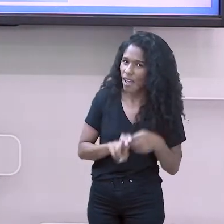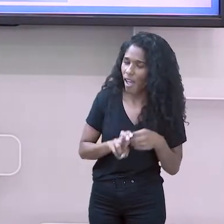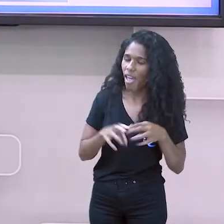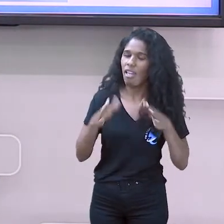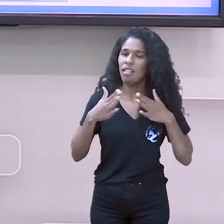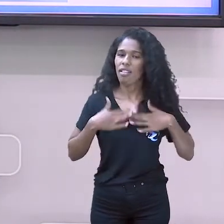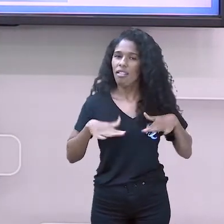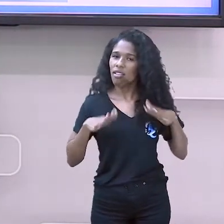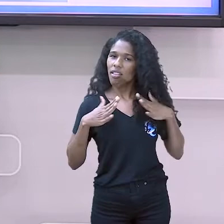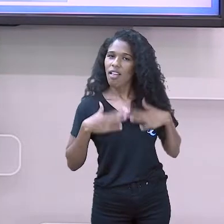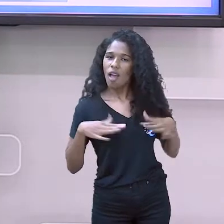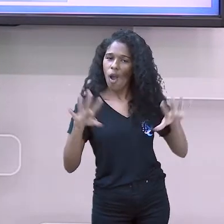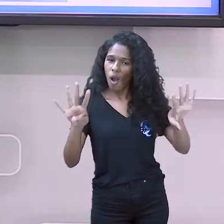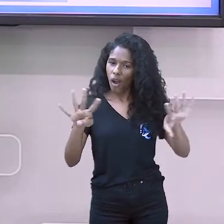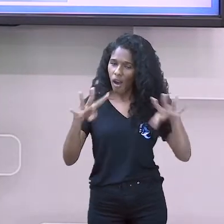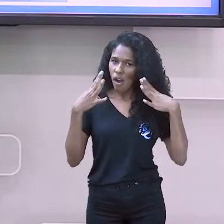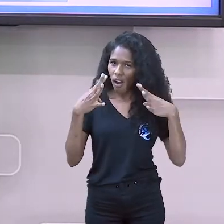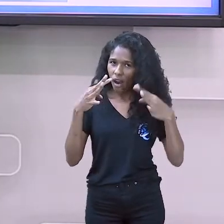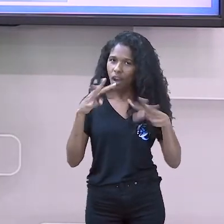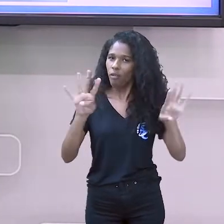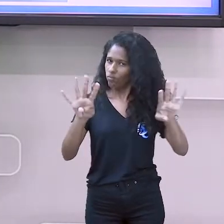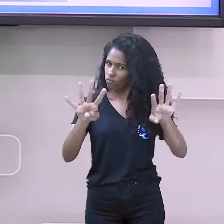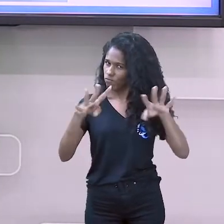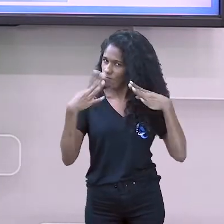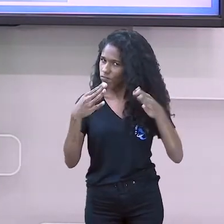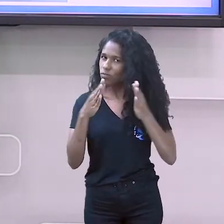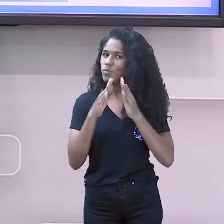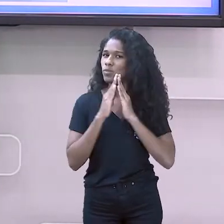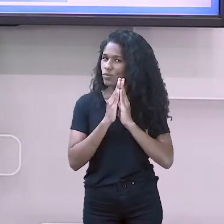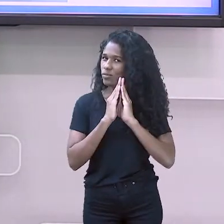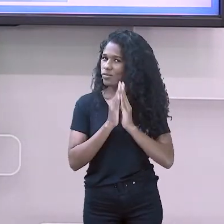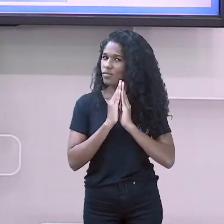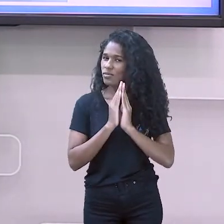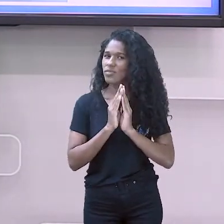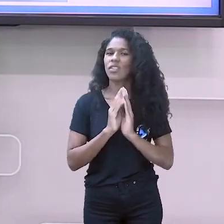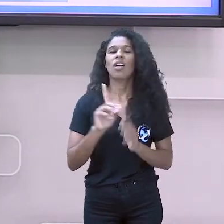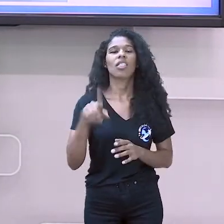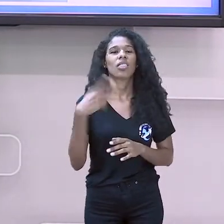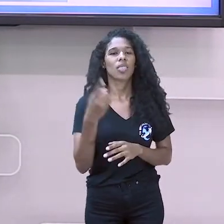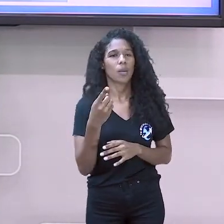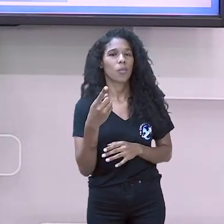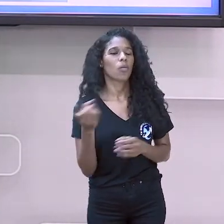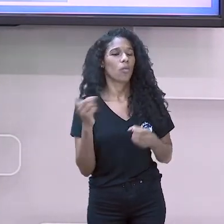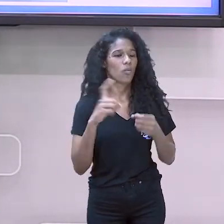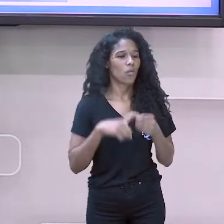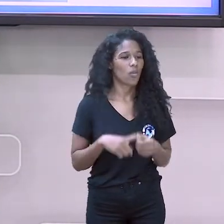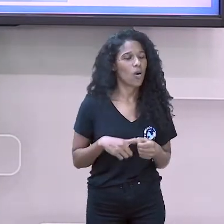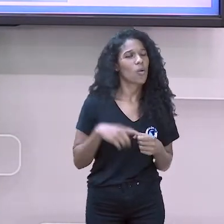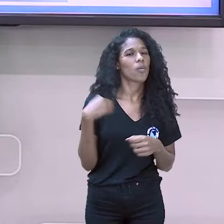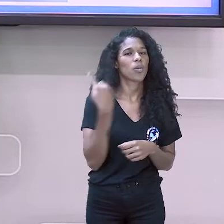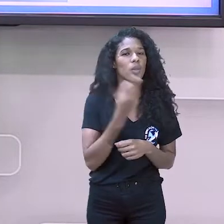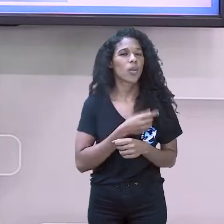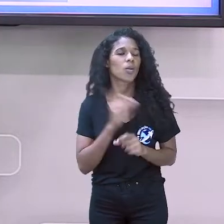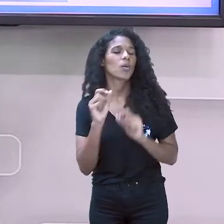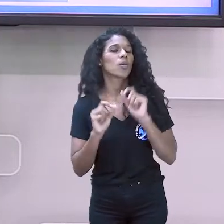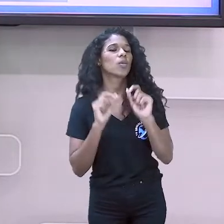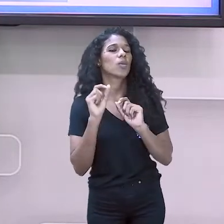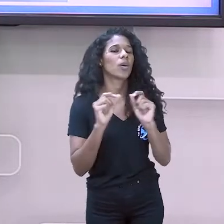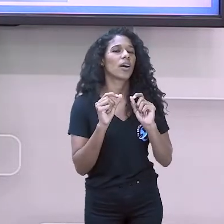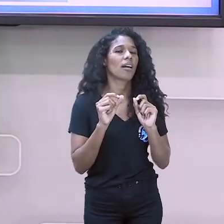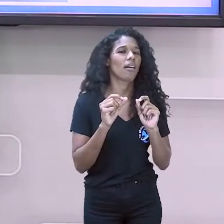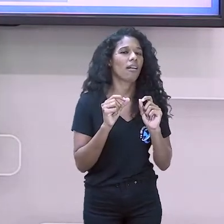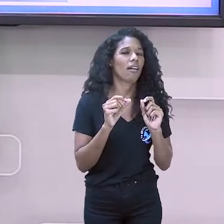vamos ouvir. Prestem atenção, porque logo depois eu volto para a gente analisar o